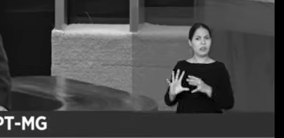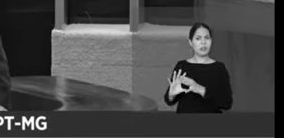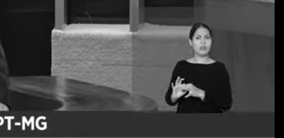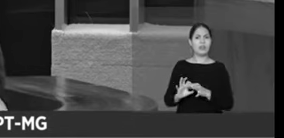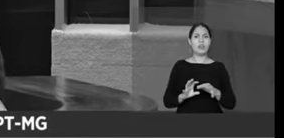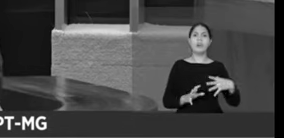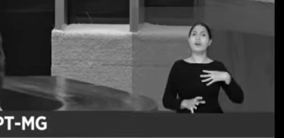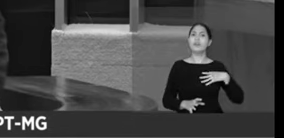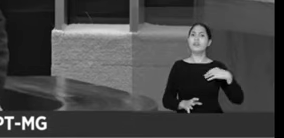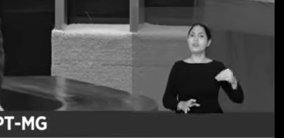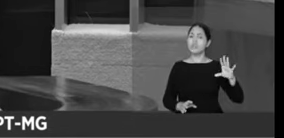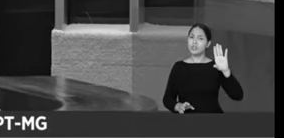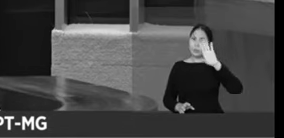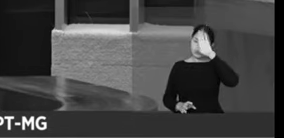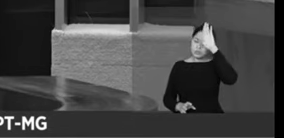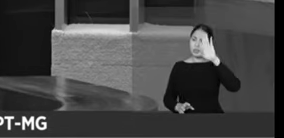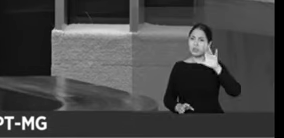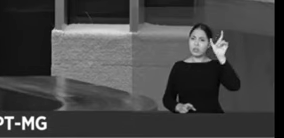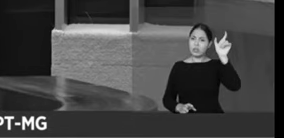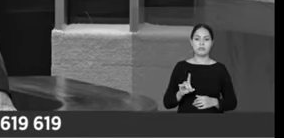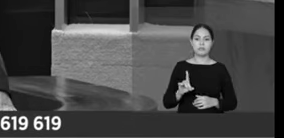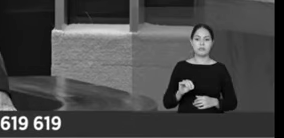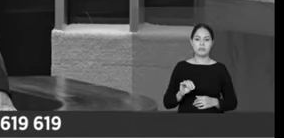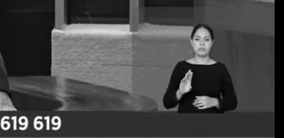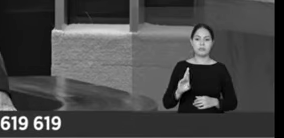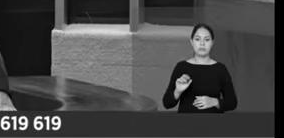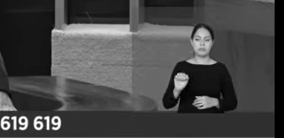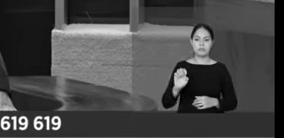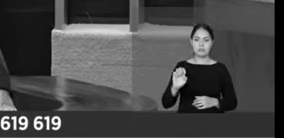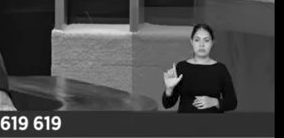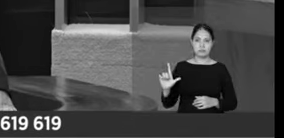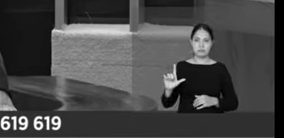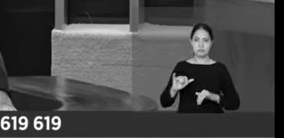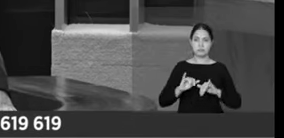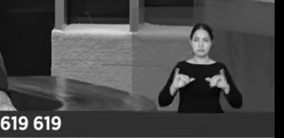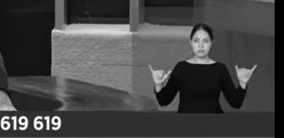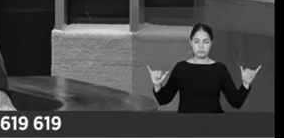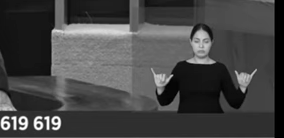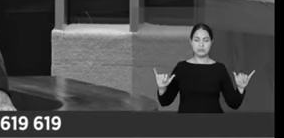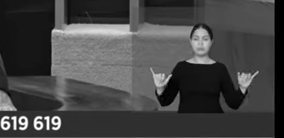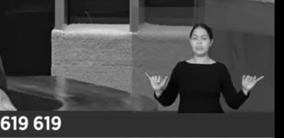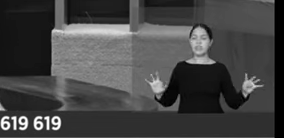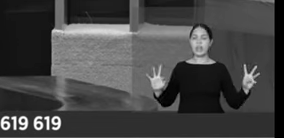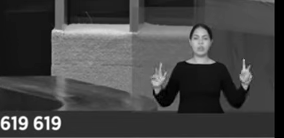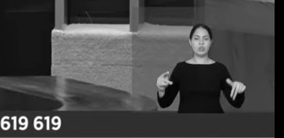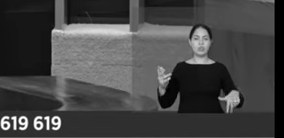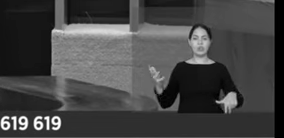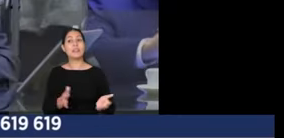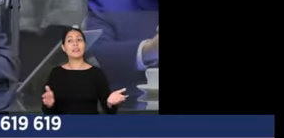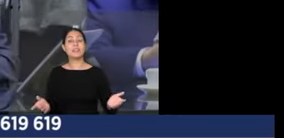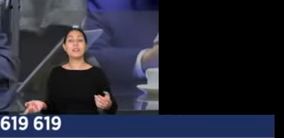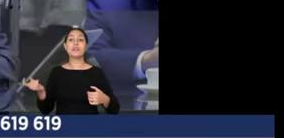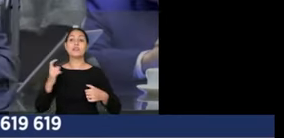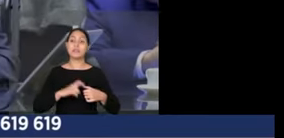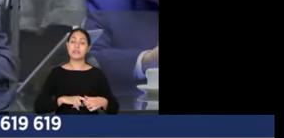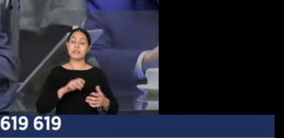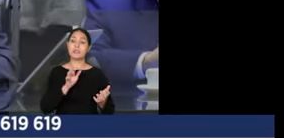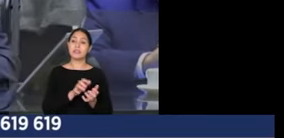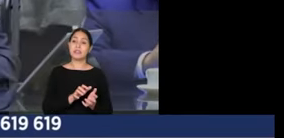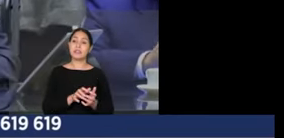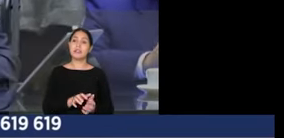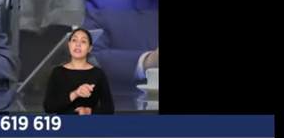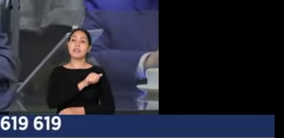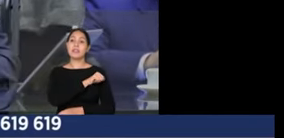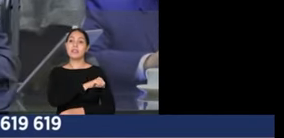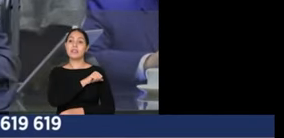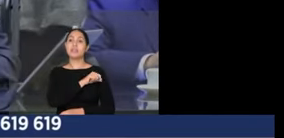Bolsonaro, ao então deputado Bolsonaro. O nosso repúdio a toda a corrupção desse governo. O Rio de Janeiro, com o